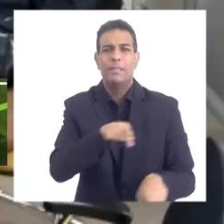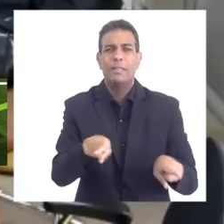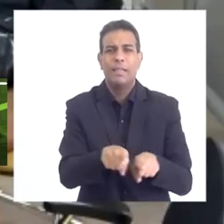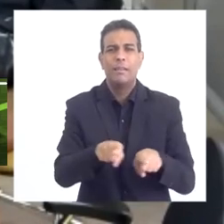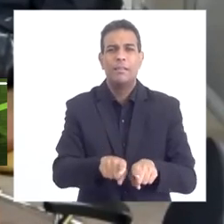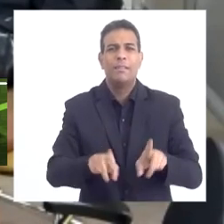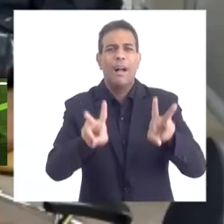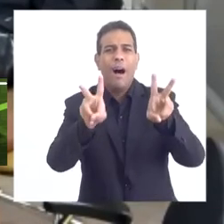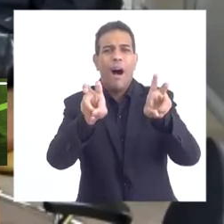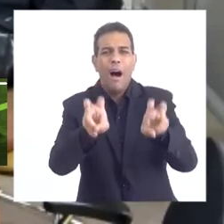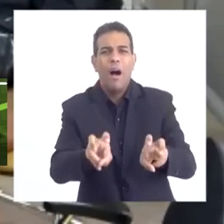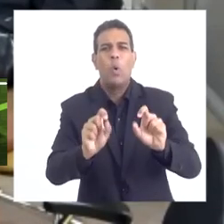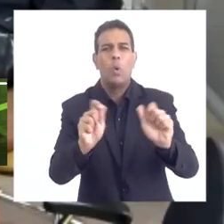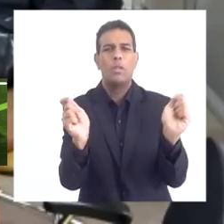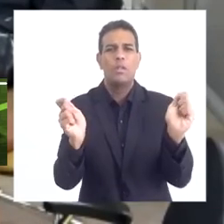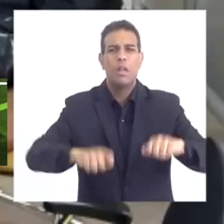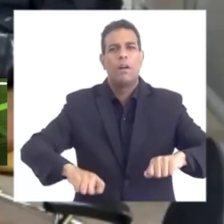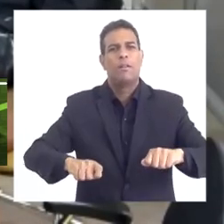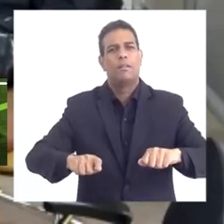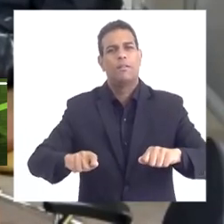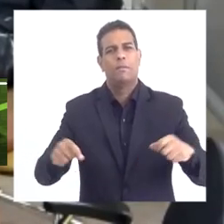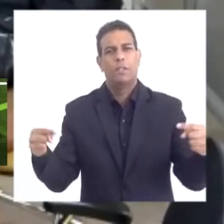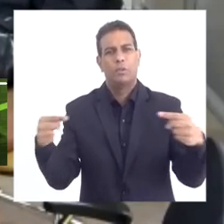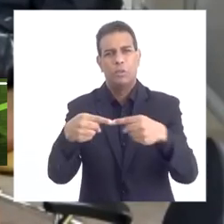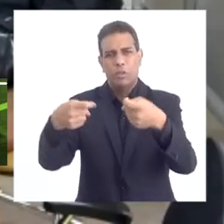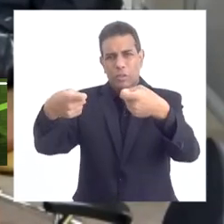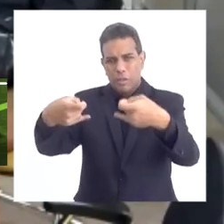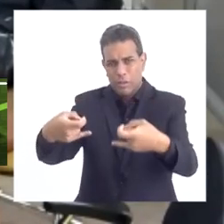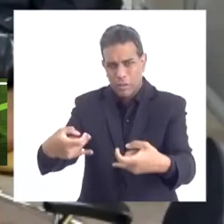sobre o orçamento, melhor poderá falar o Zamit, mas